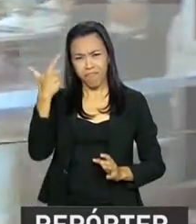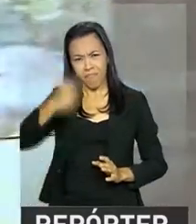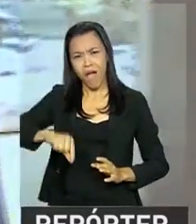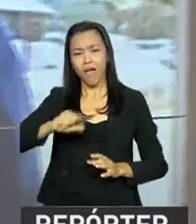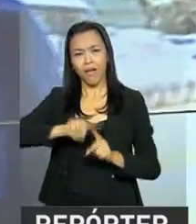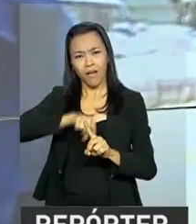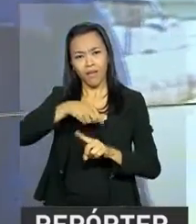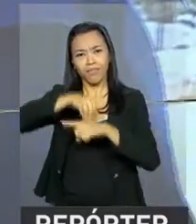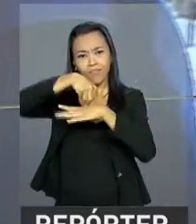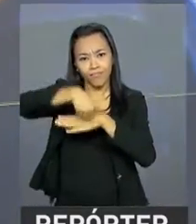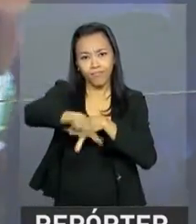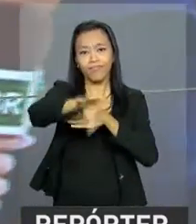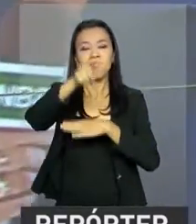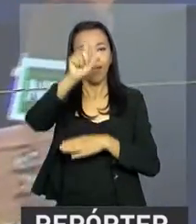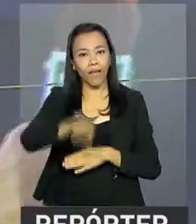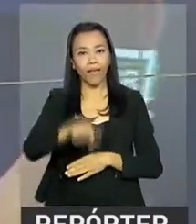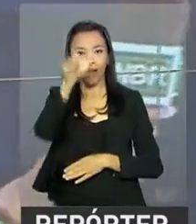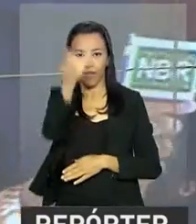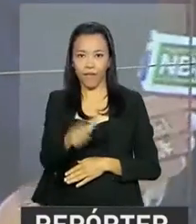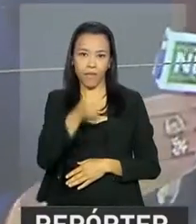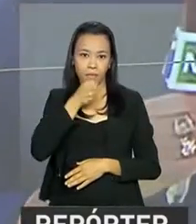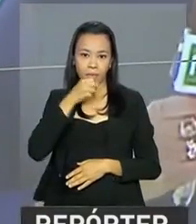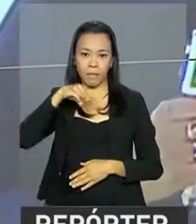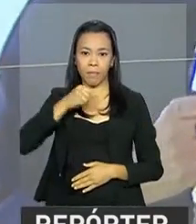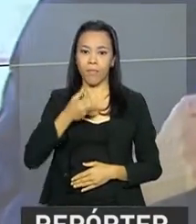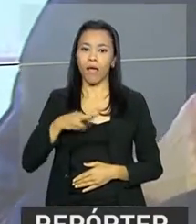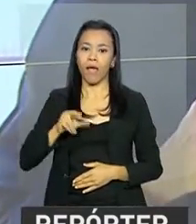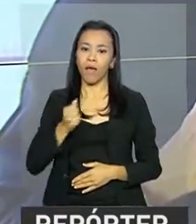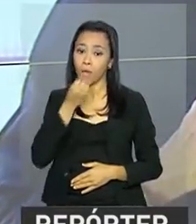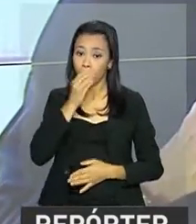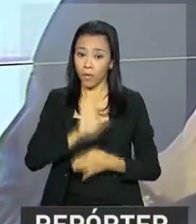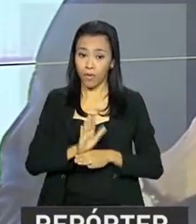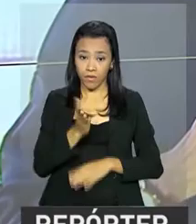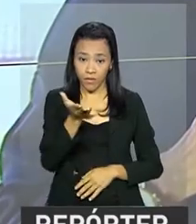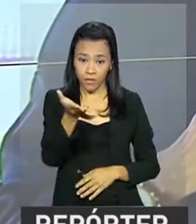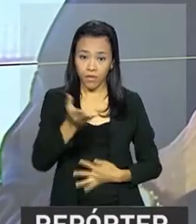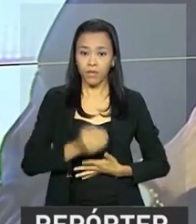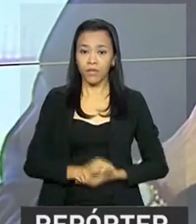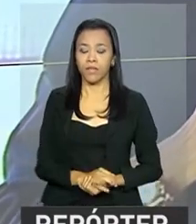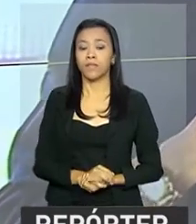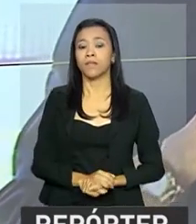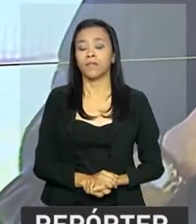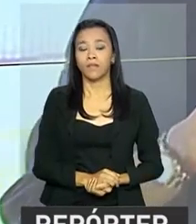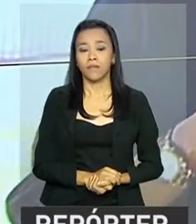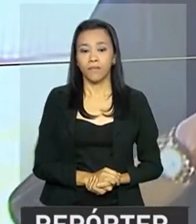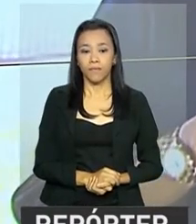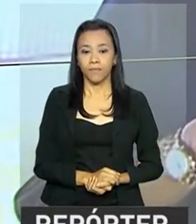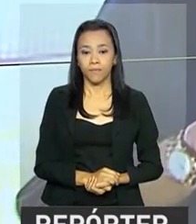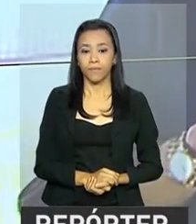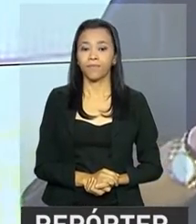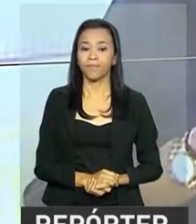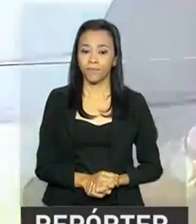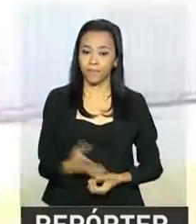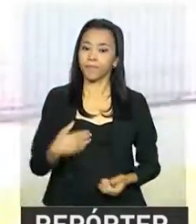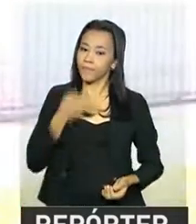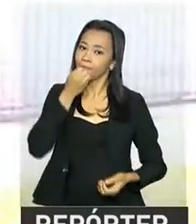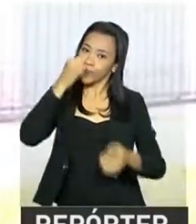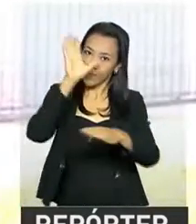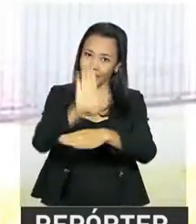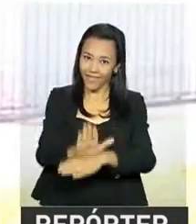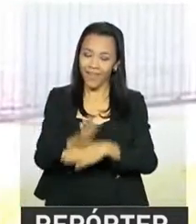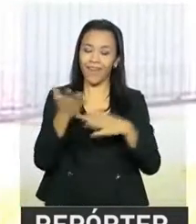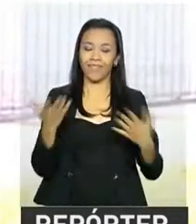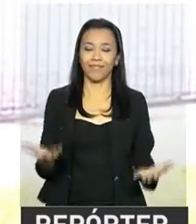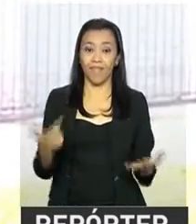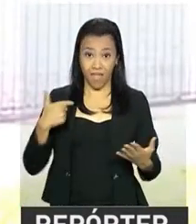é repórter maria que lupi foi mara boa tarde boa tarde leandro olha estou